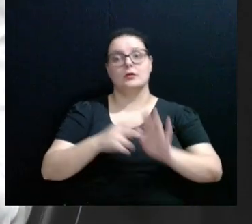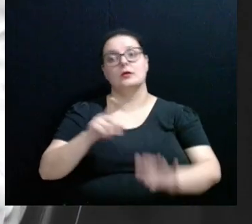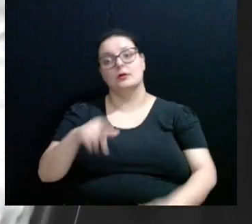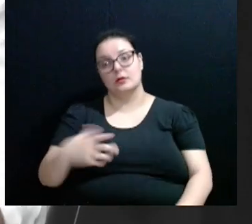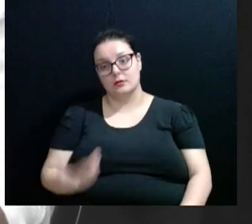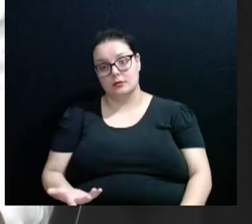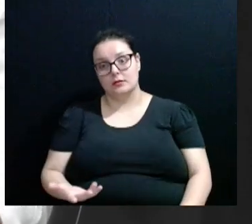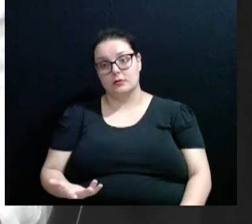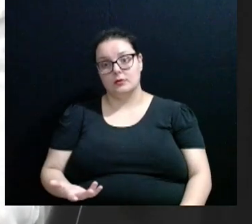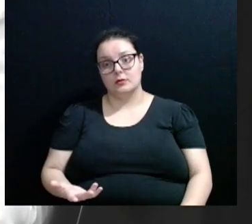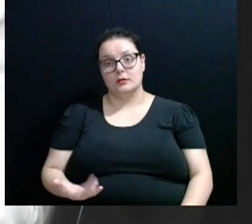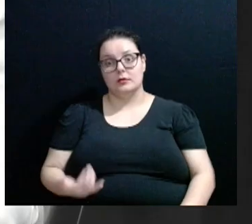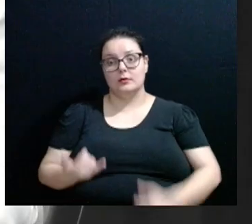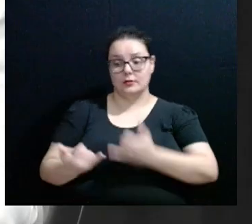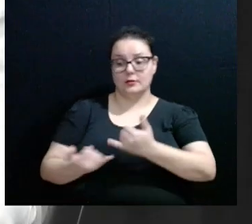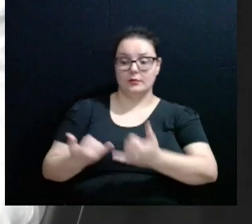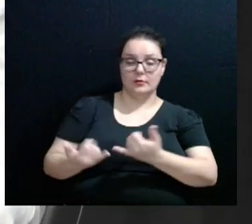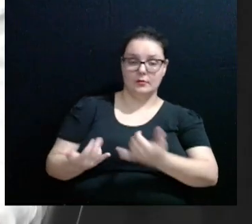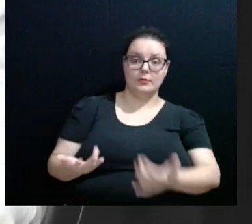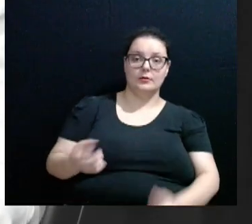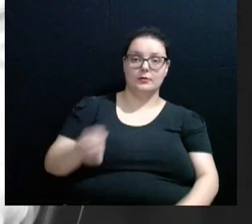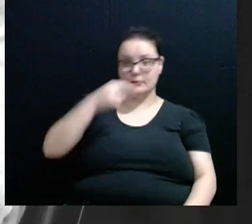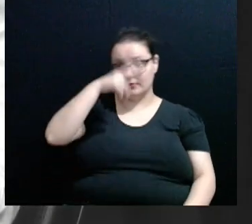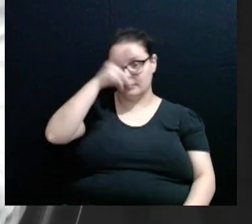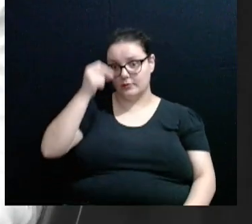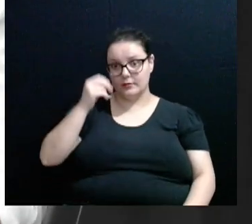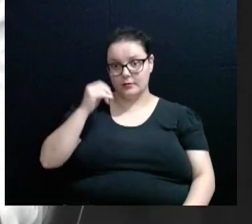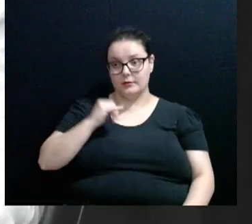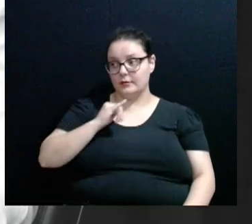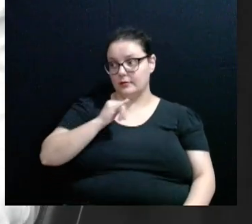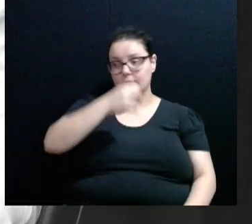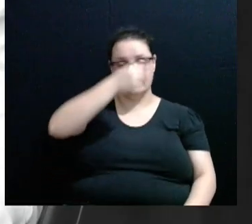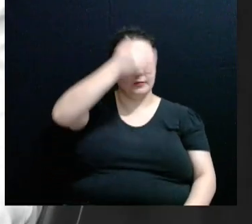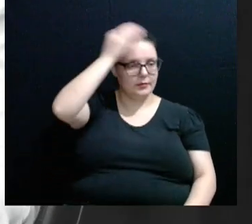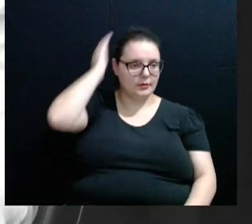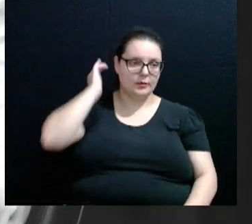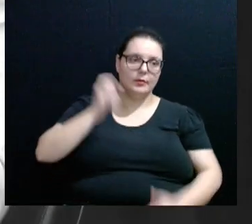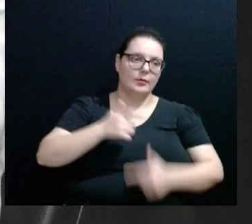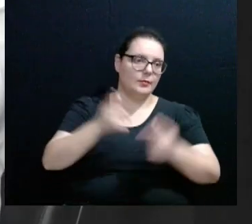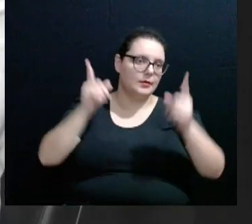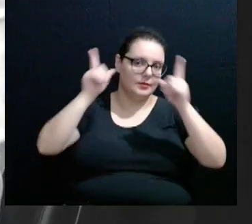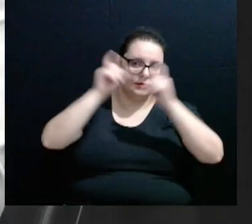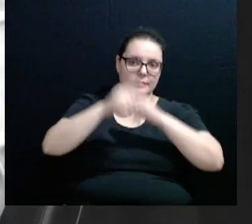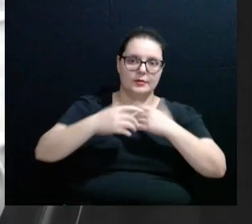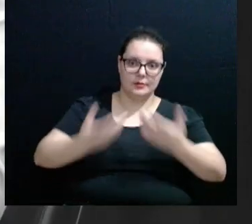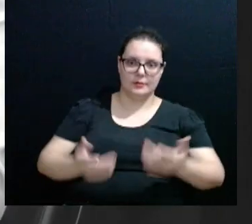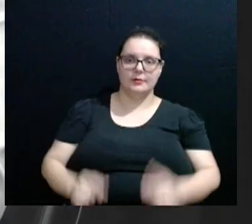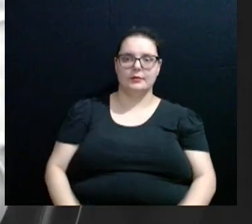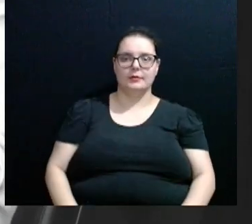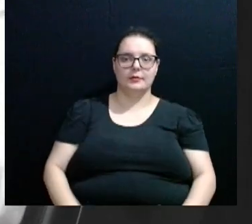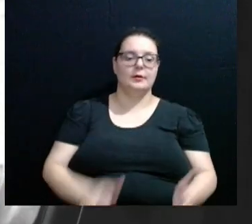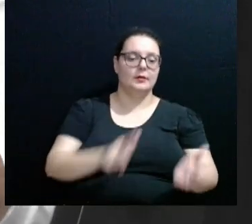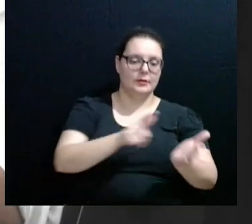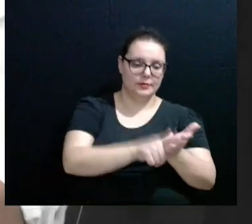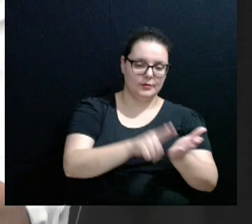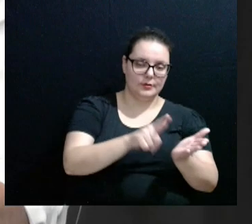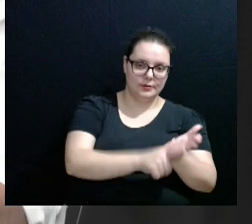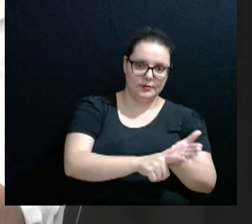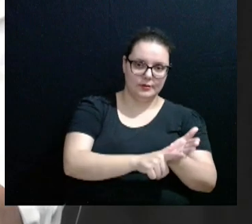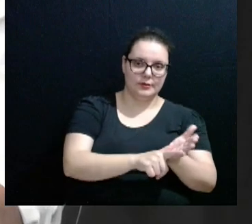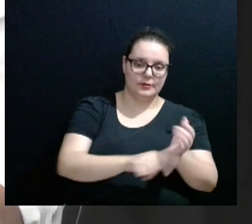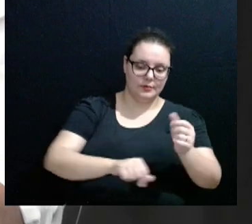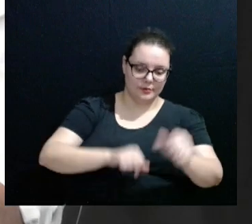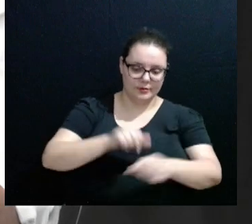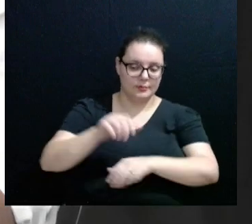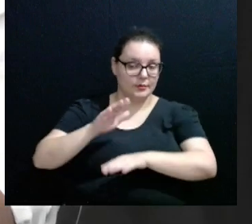falei assim, até brinquei com o prefeito, falei, Dário, o maior desafio vai ser tirar do papel e colocar